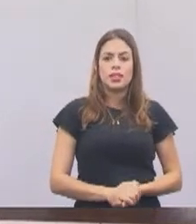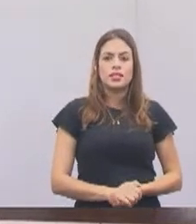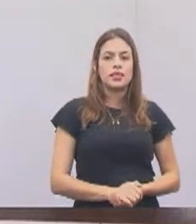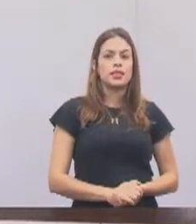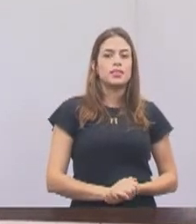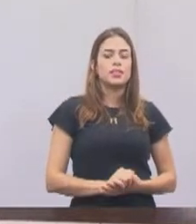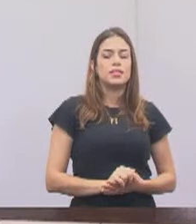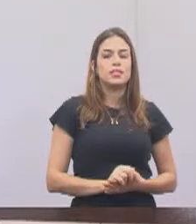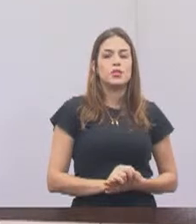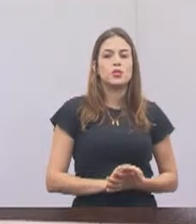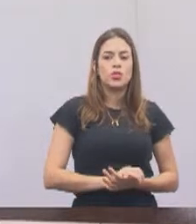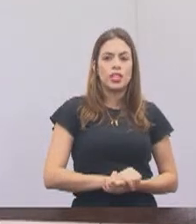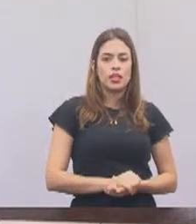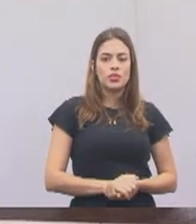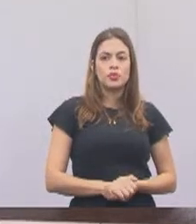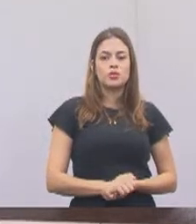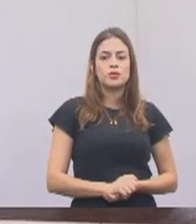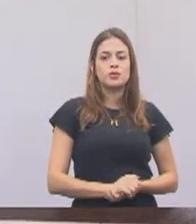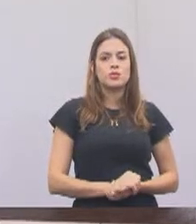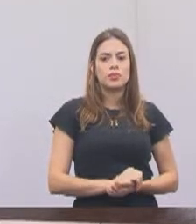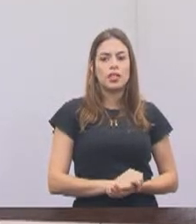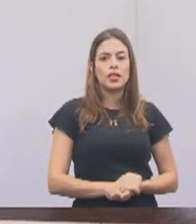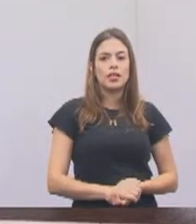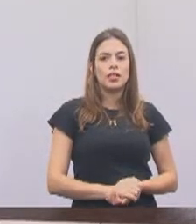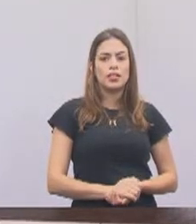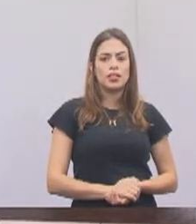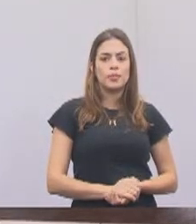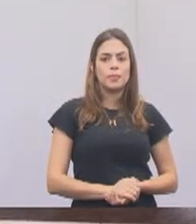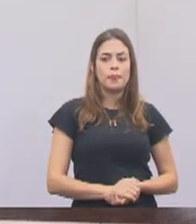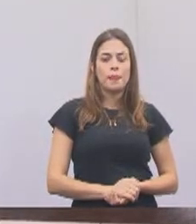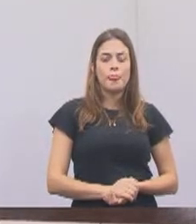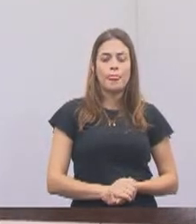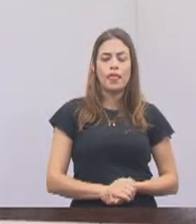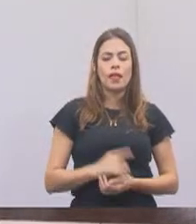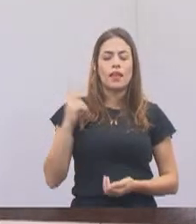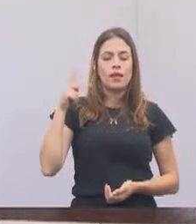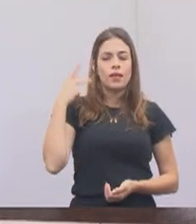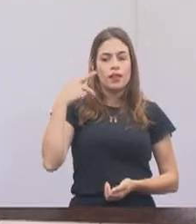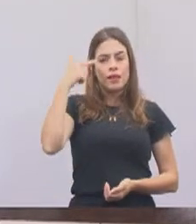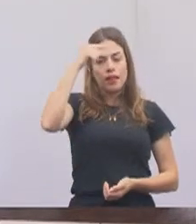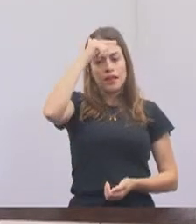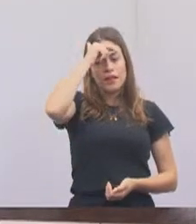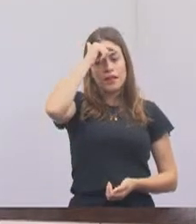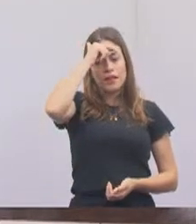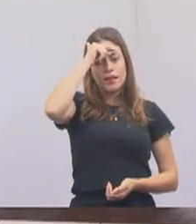Vereador Luiz Flávio.